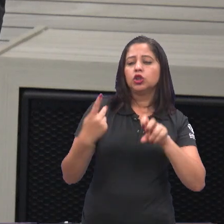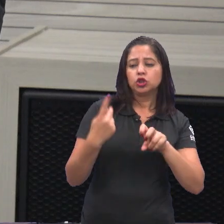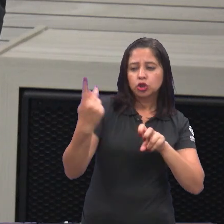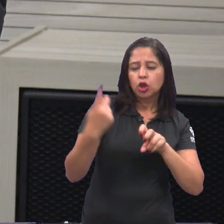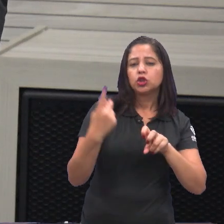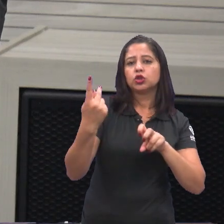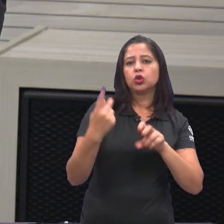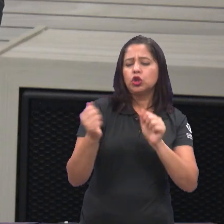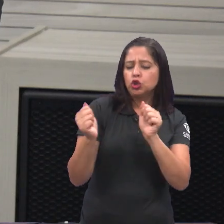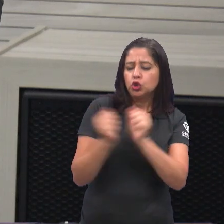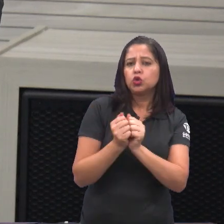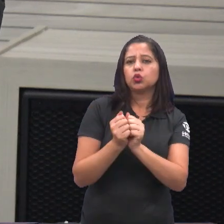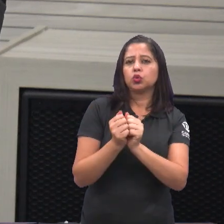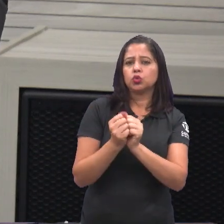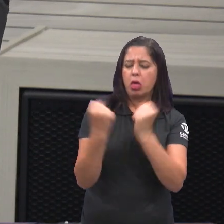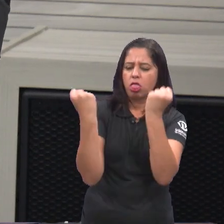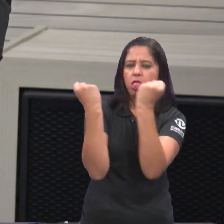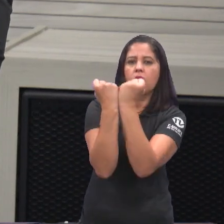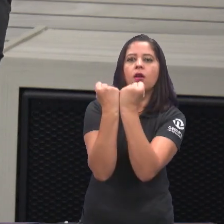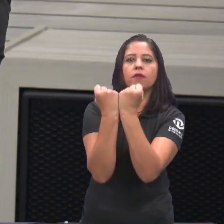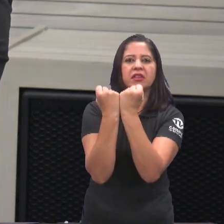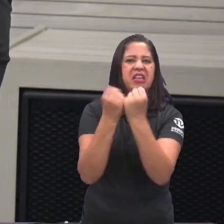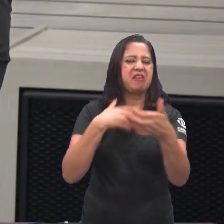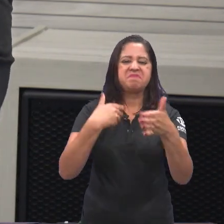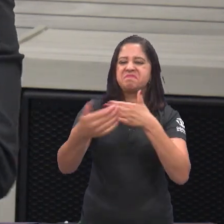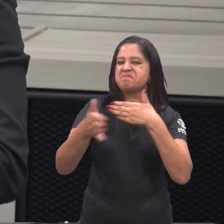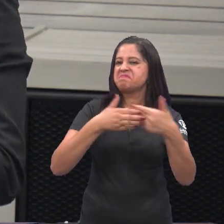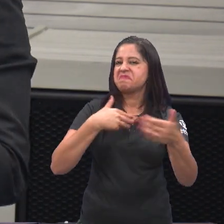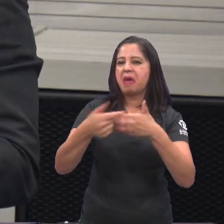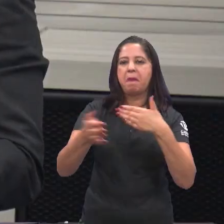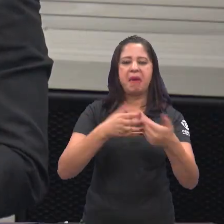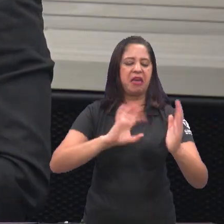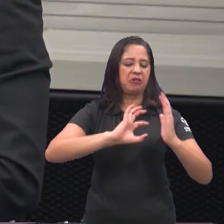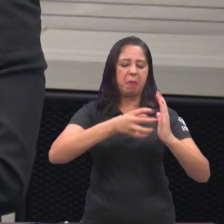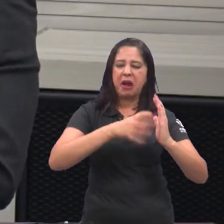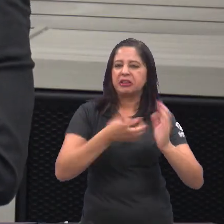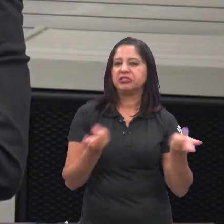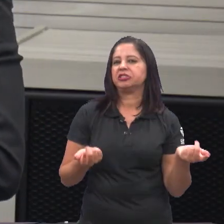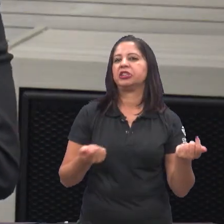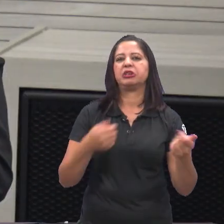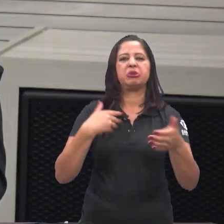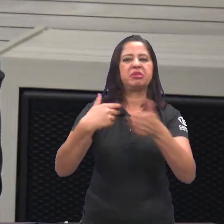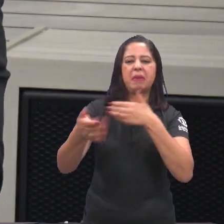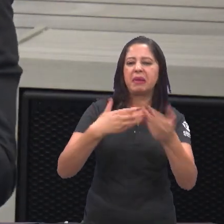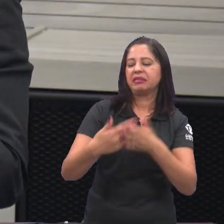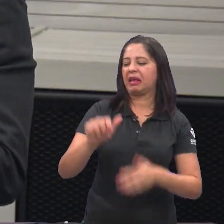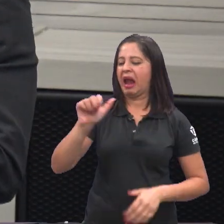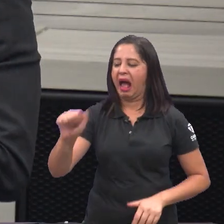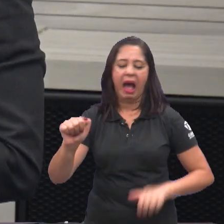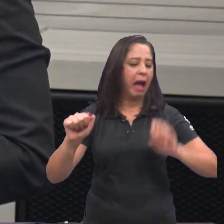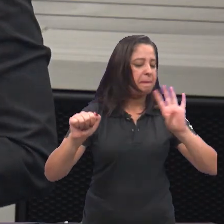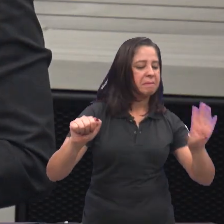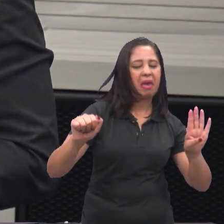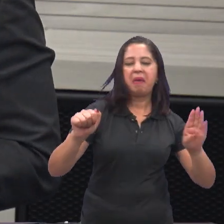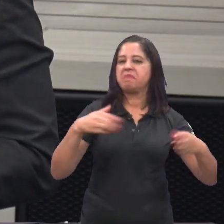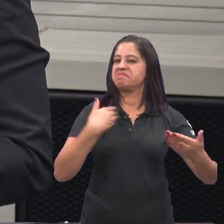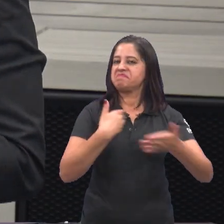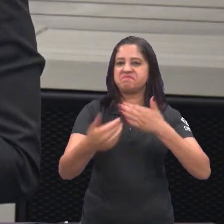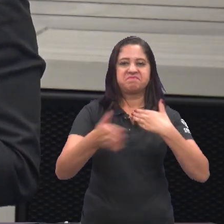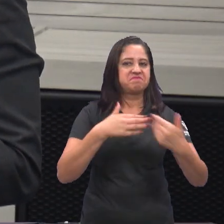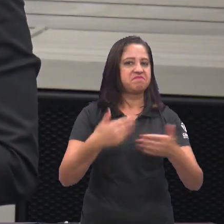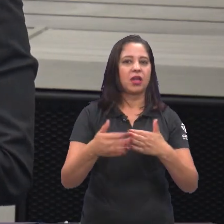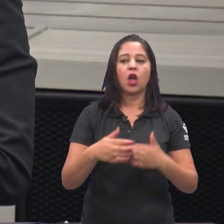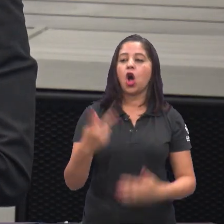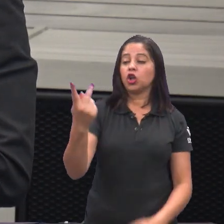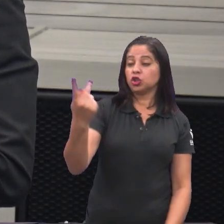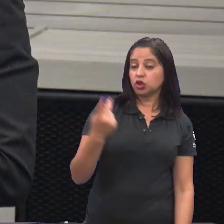desta casa. Independente de questões partidárias, independente se é do lado A, se é lá do lado B, nós estamos, como